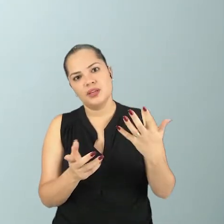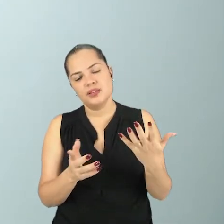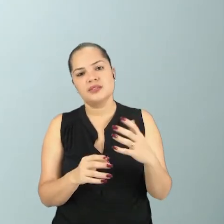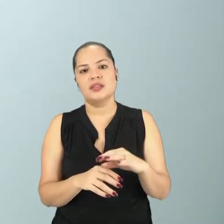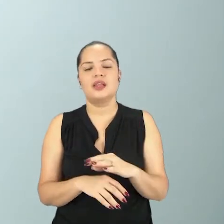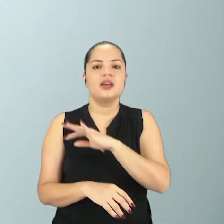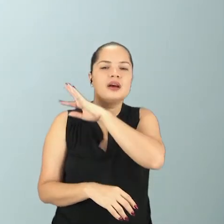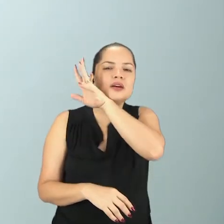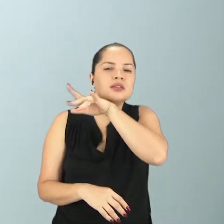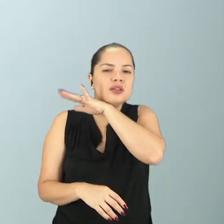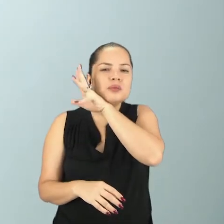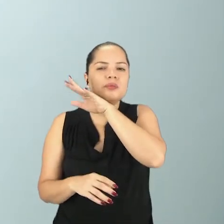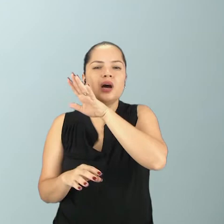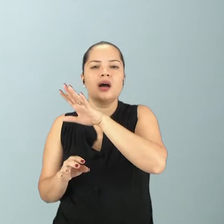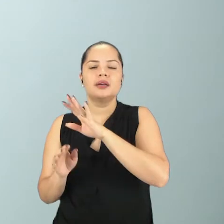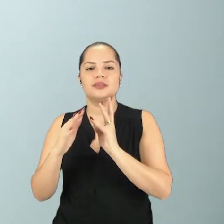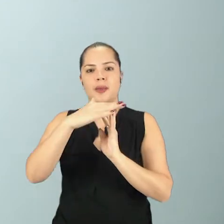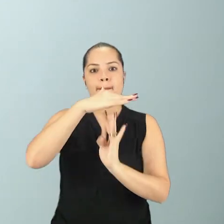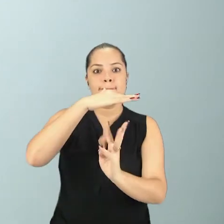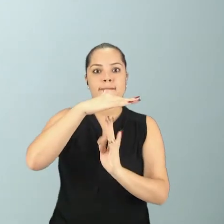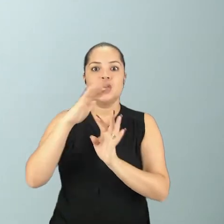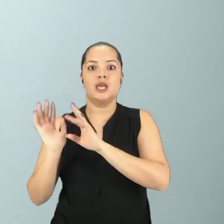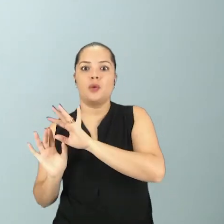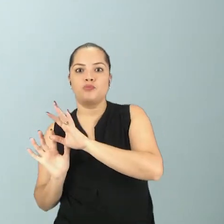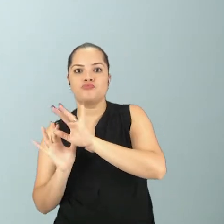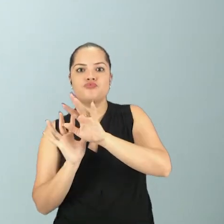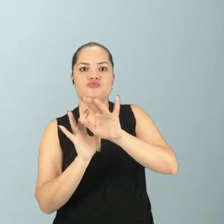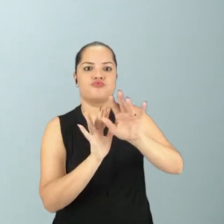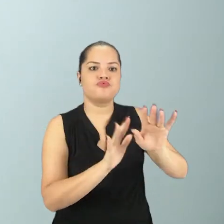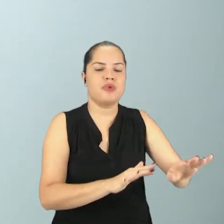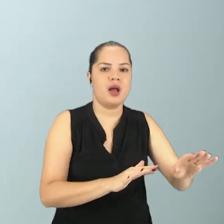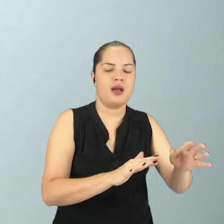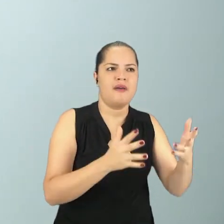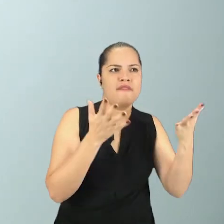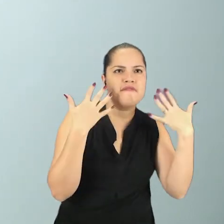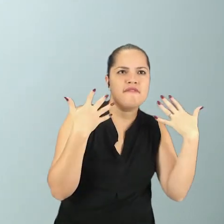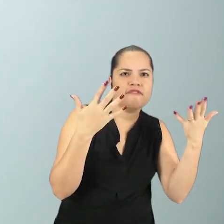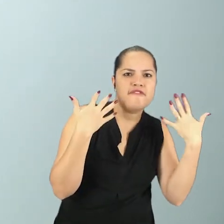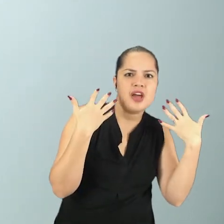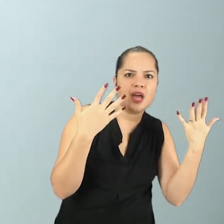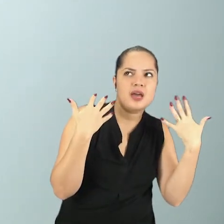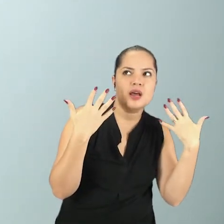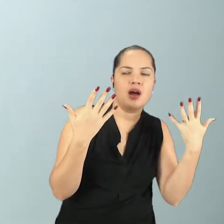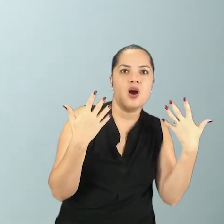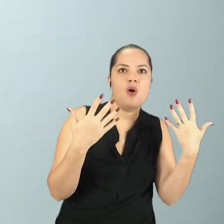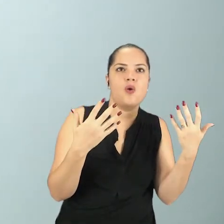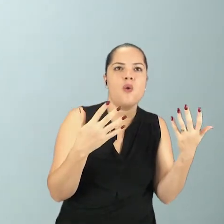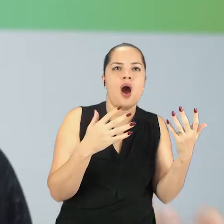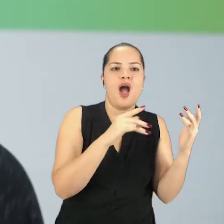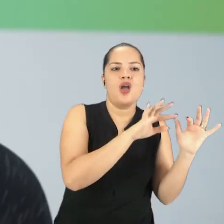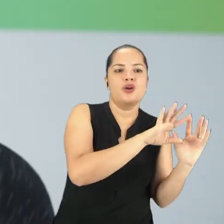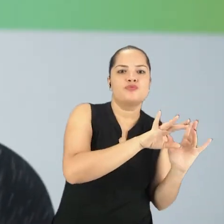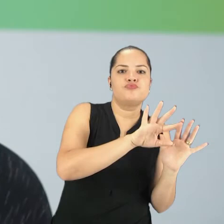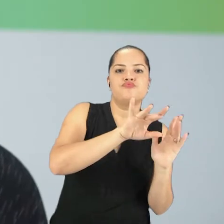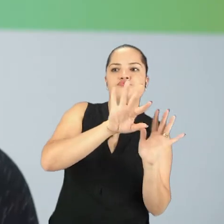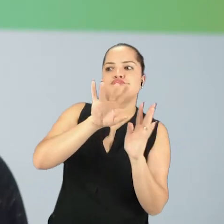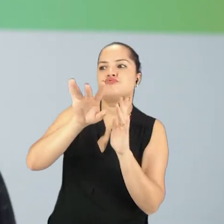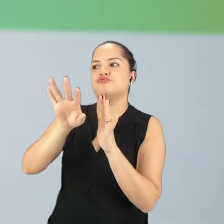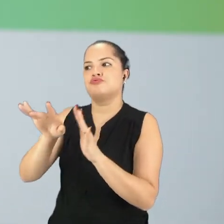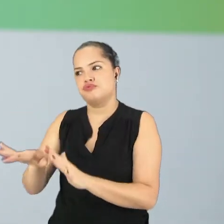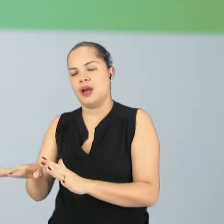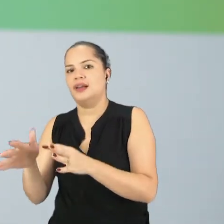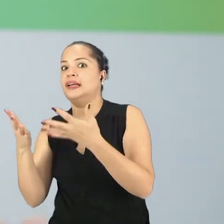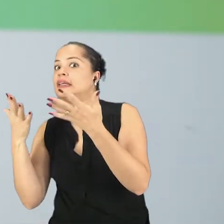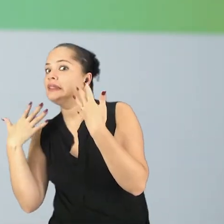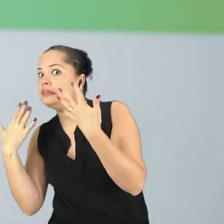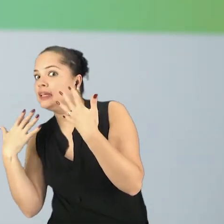estão num lugar que está verão, quando nesse lugar está chegando o inverno ou o outono, ele migra para outro lugar mais quente,